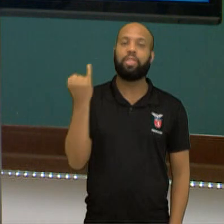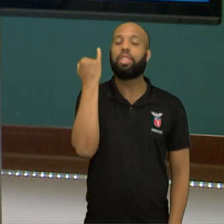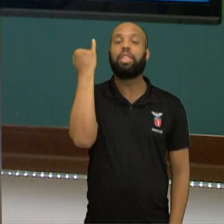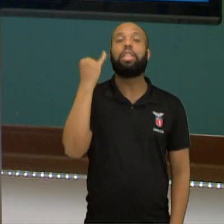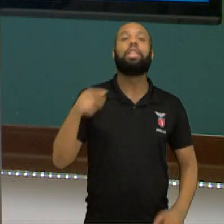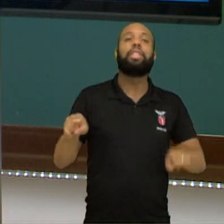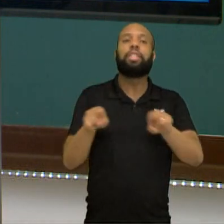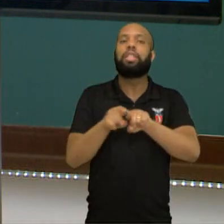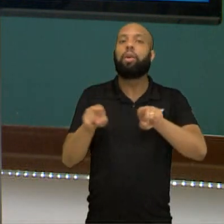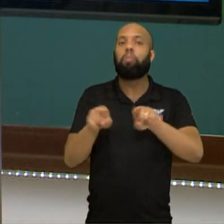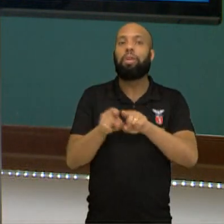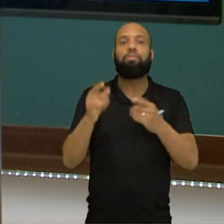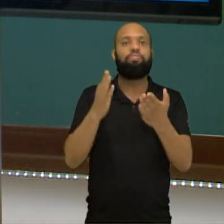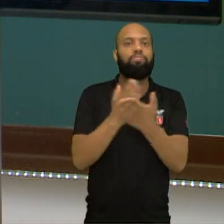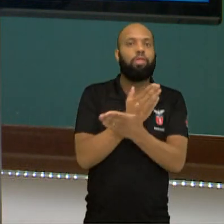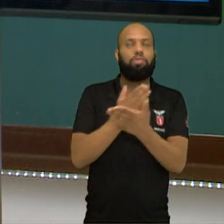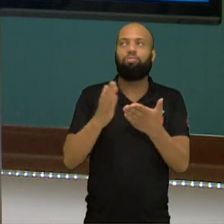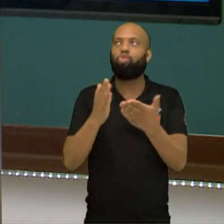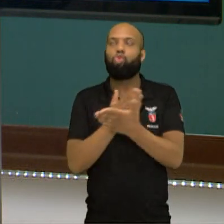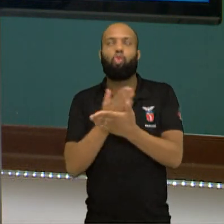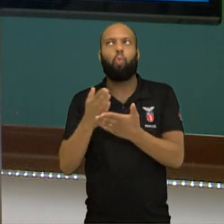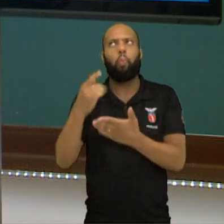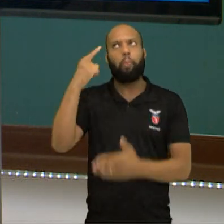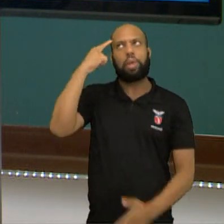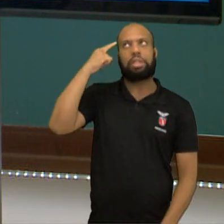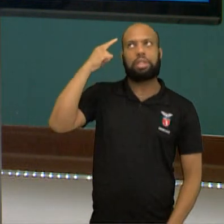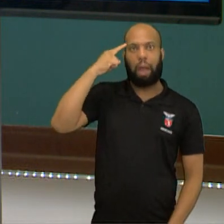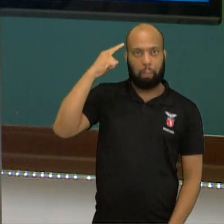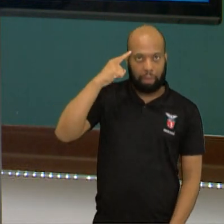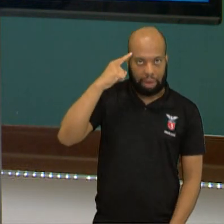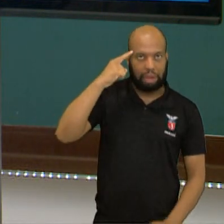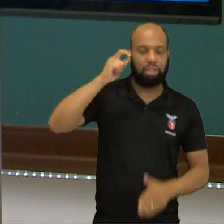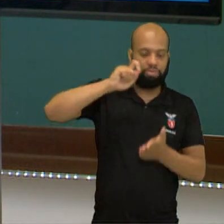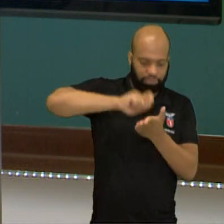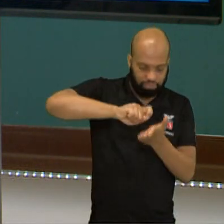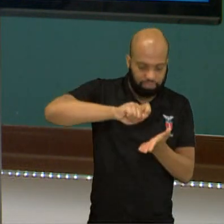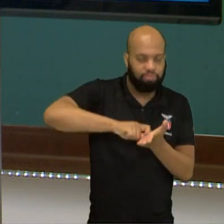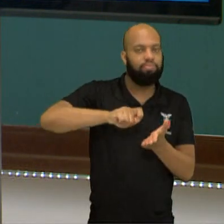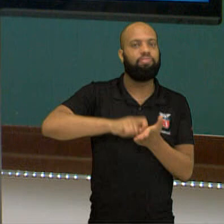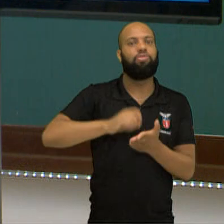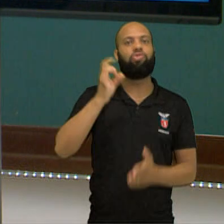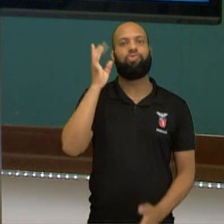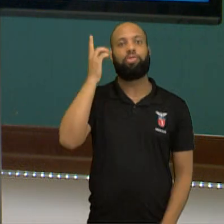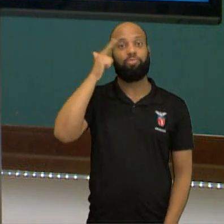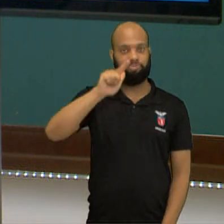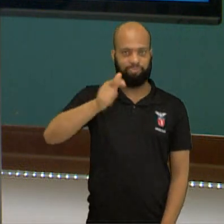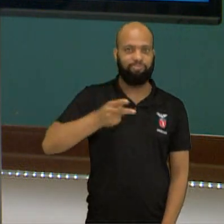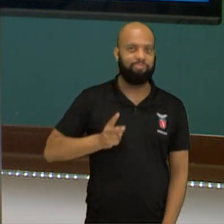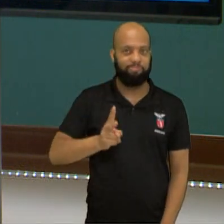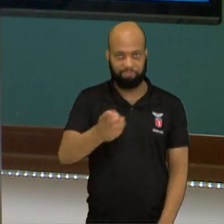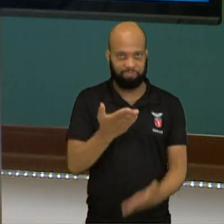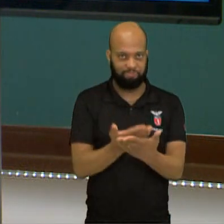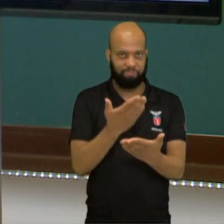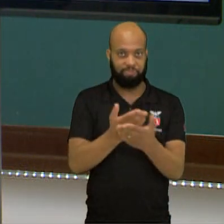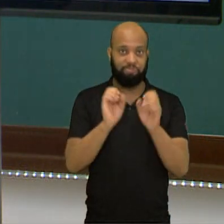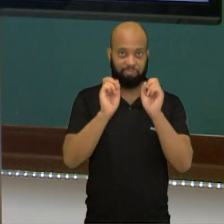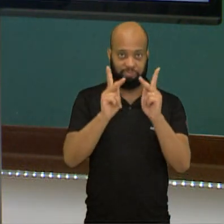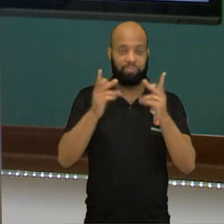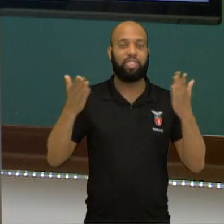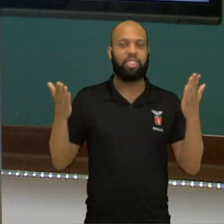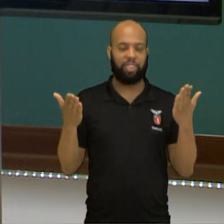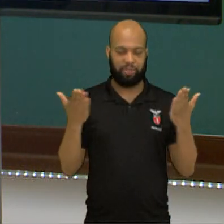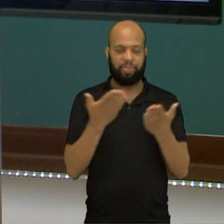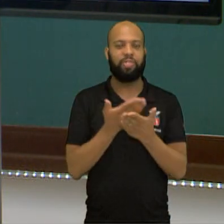vamos colocar aqui, anote, vai facilitar muito para você continuar estudando. Combinado? Vamos para a nossa aula